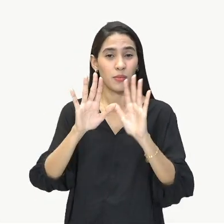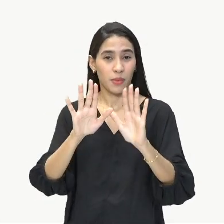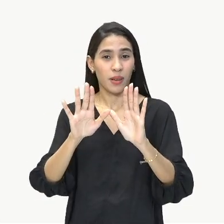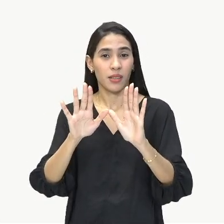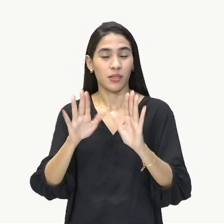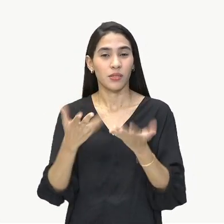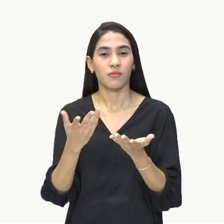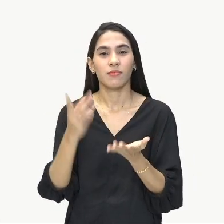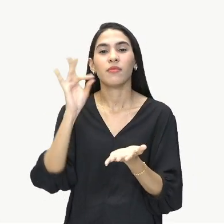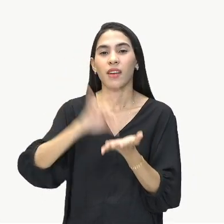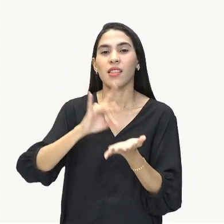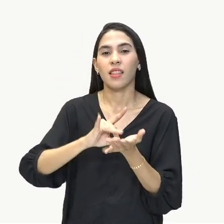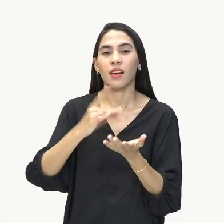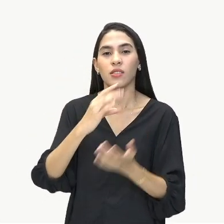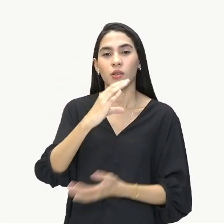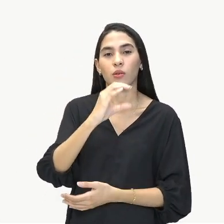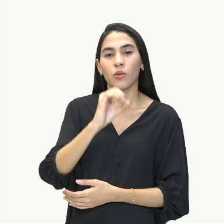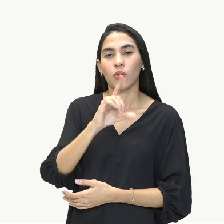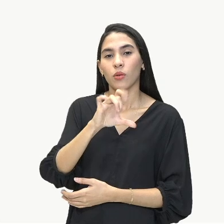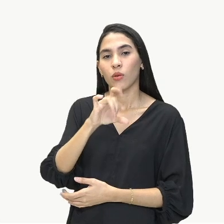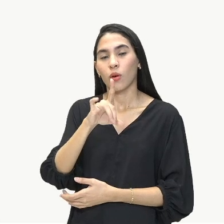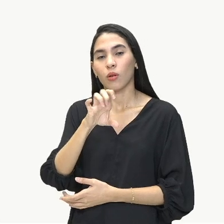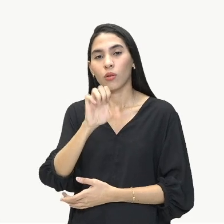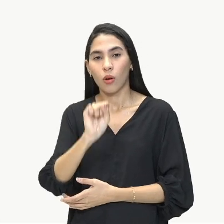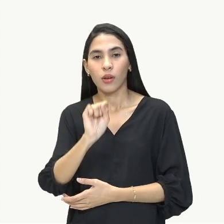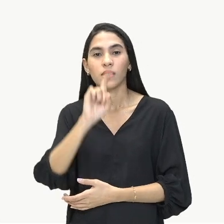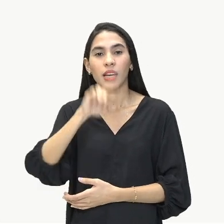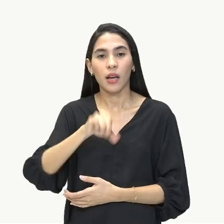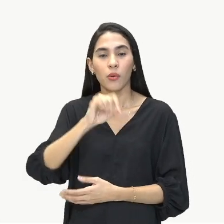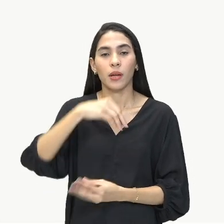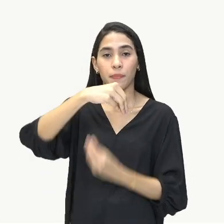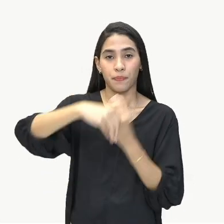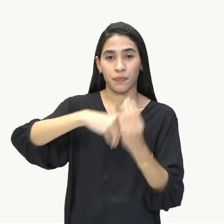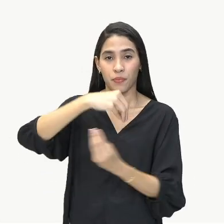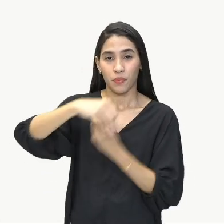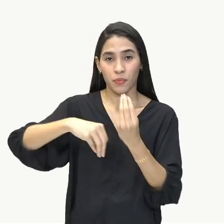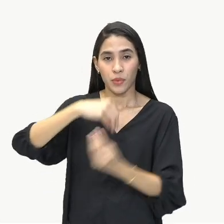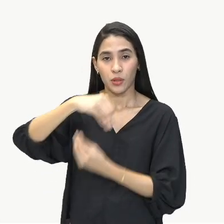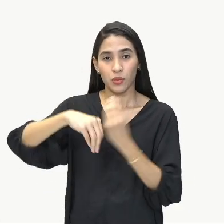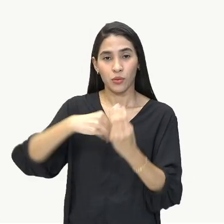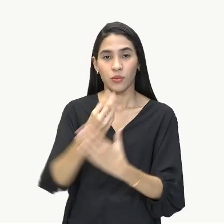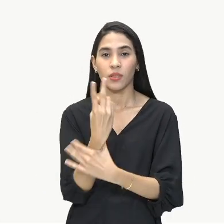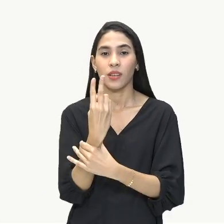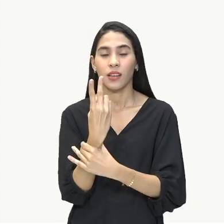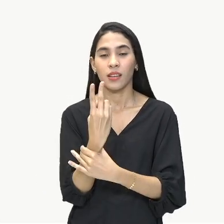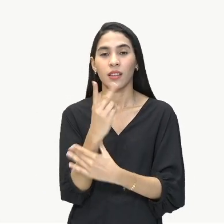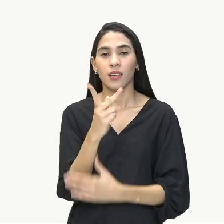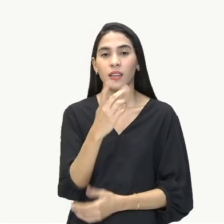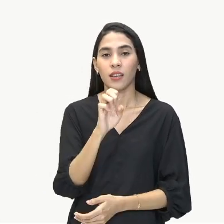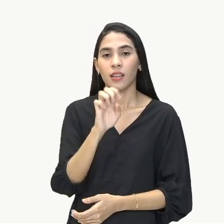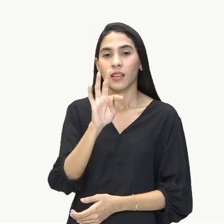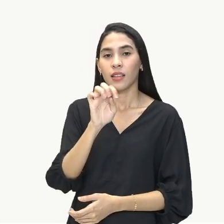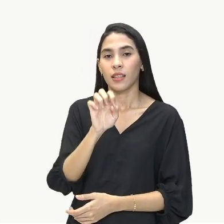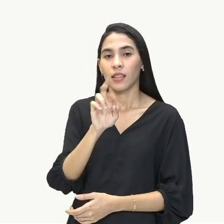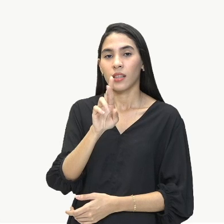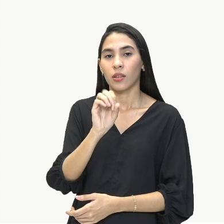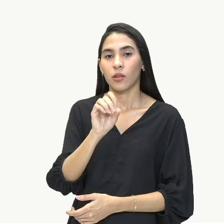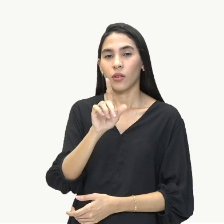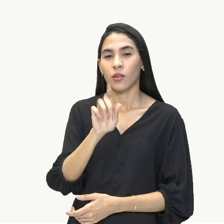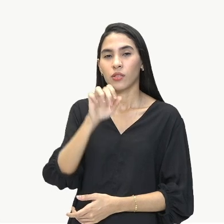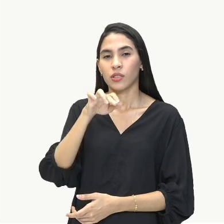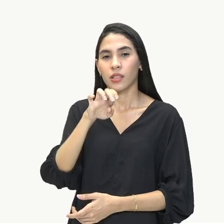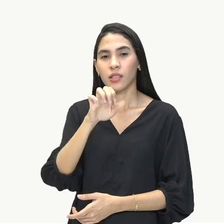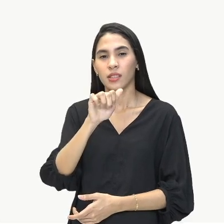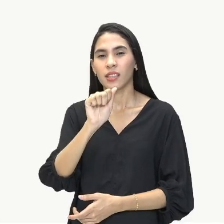na verdade, os coloides, eles são misturas heterogêneas. O que seria uma